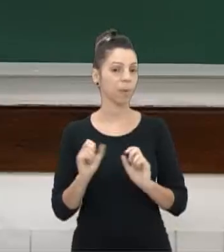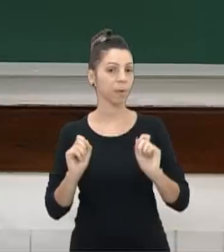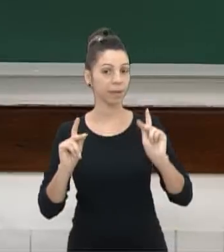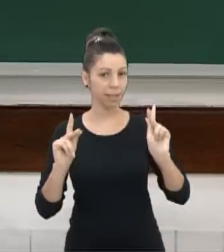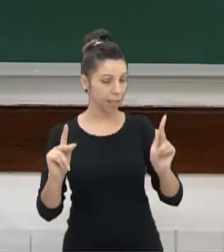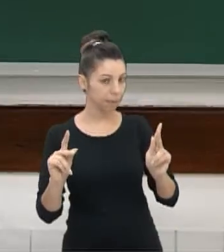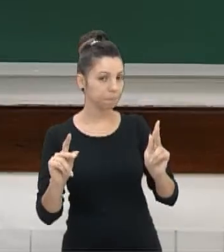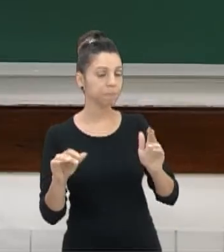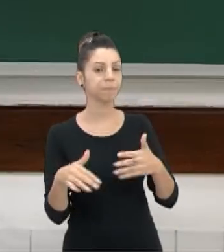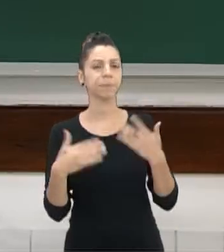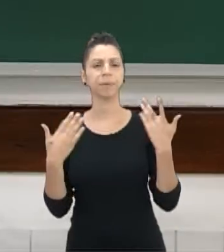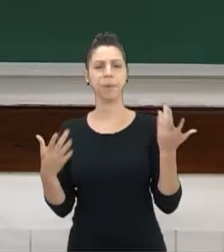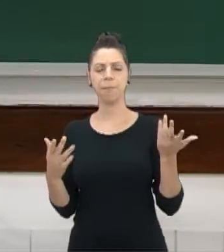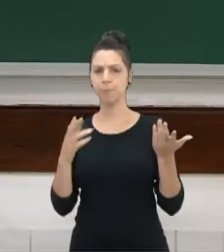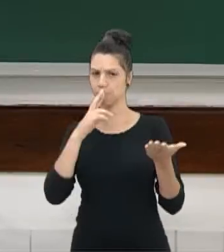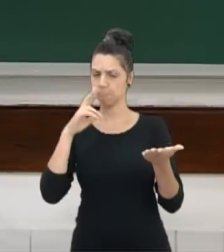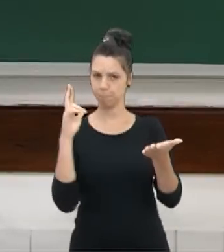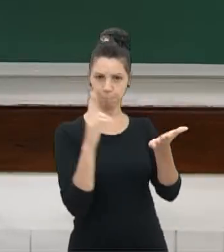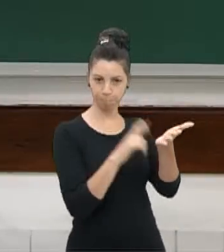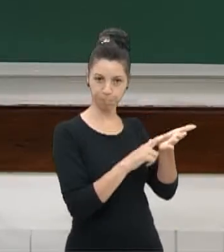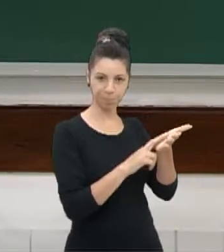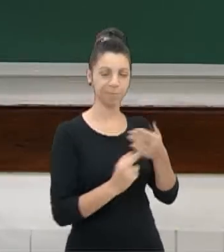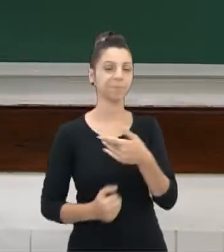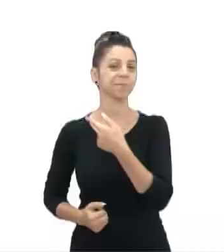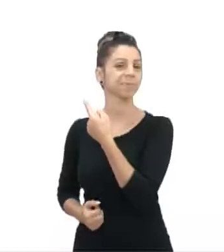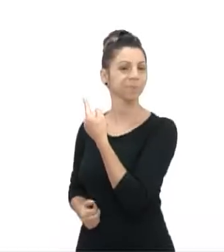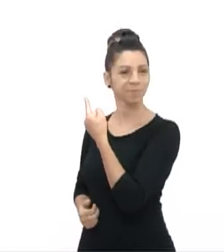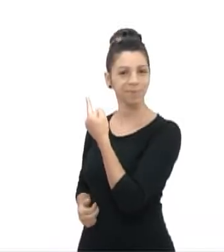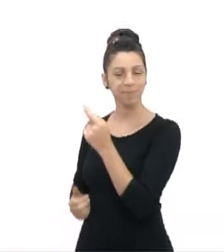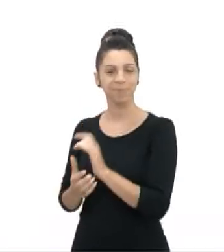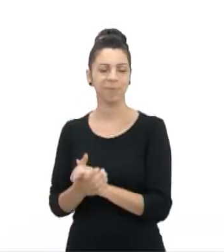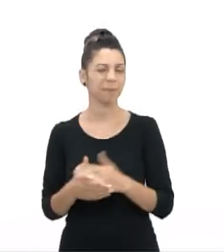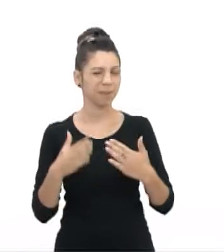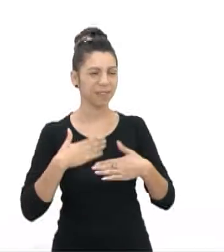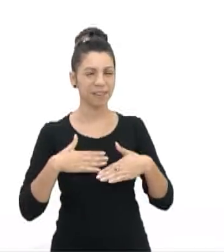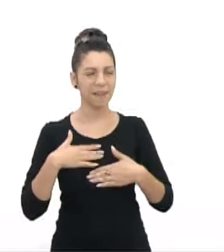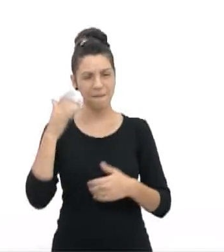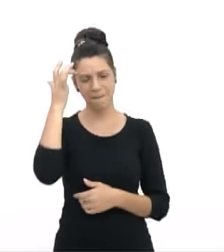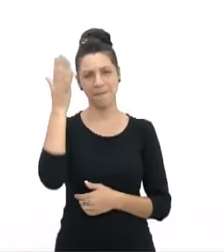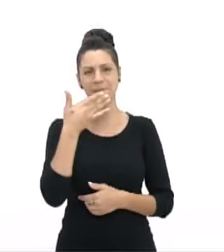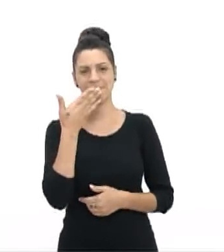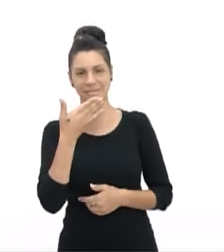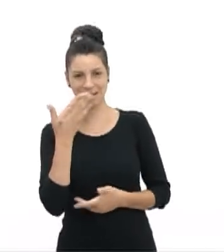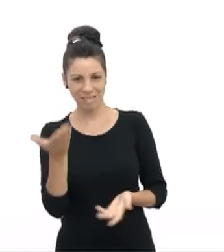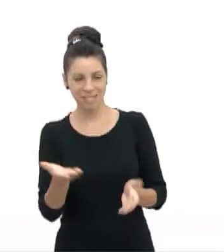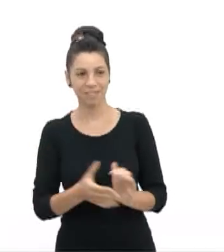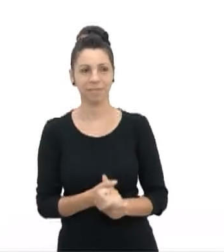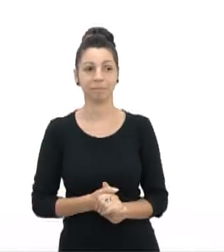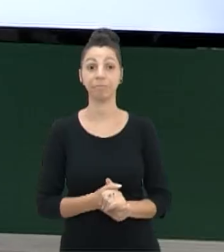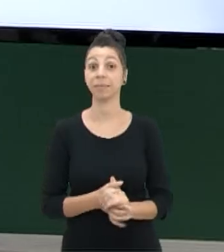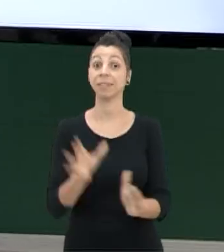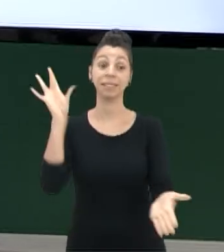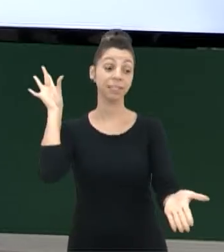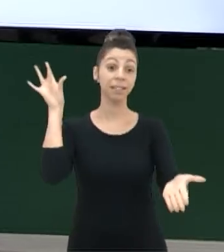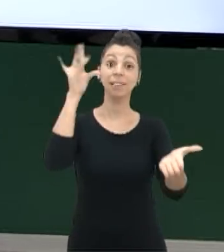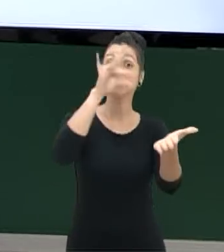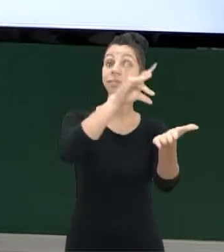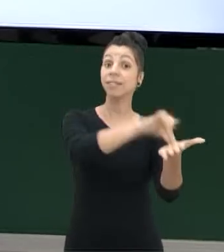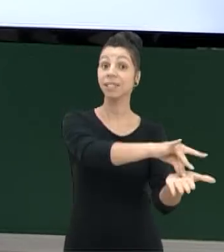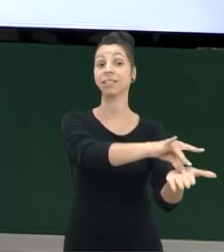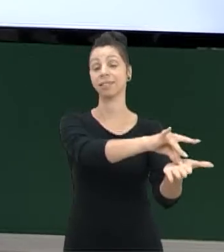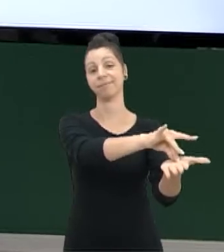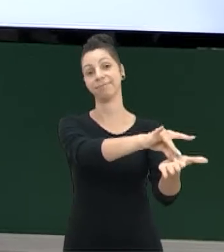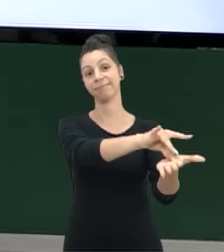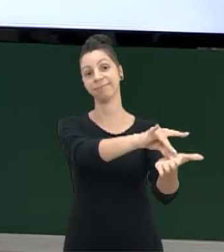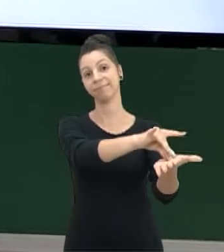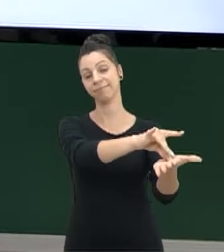Ok, então, você respondeu, né? Tá bem tranquilo para você responder. Verdadeiro, né, gente? Tem